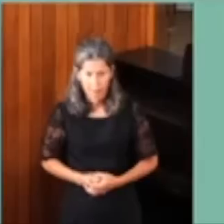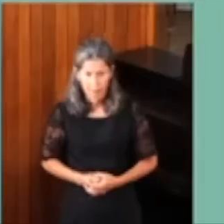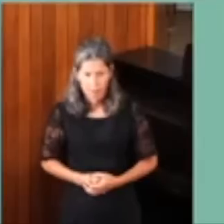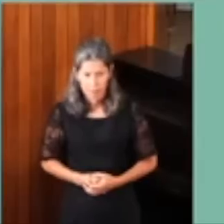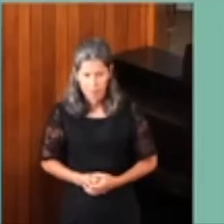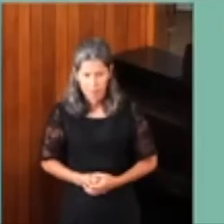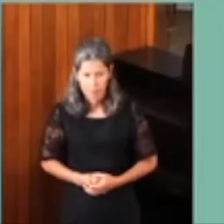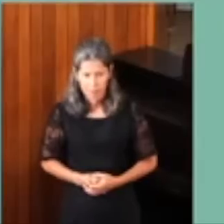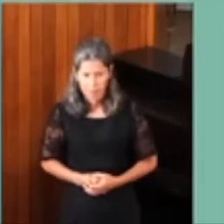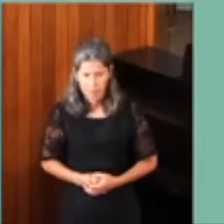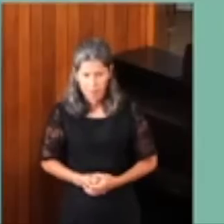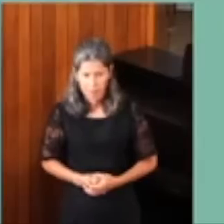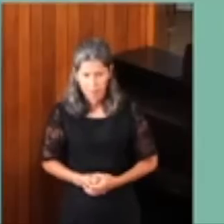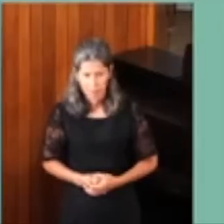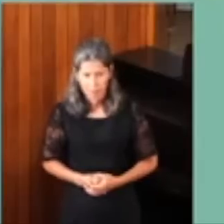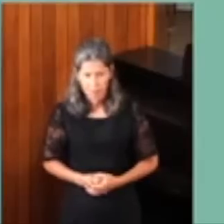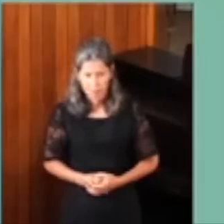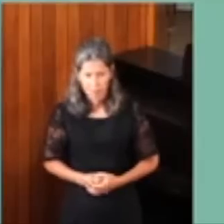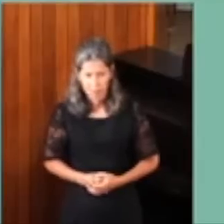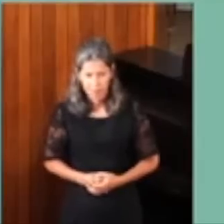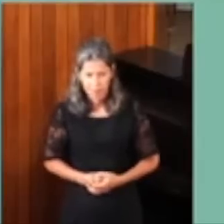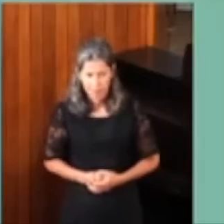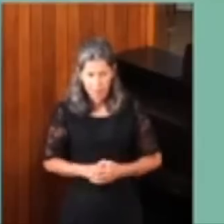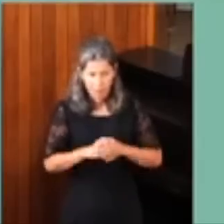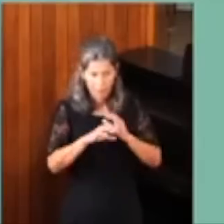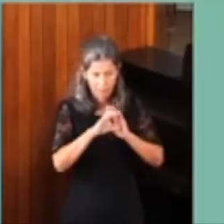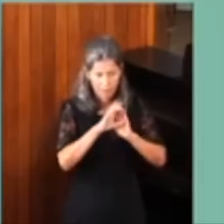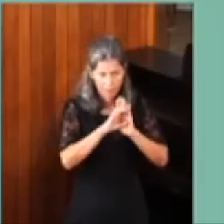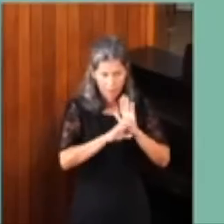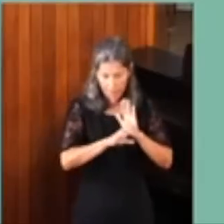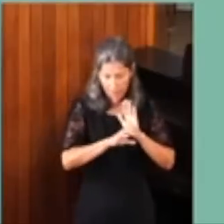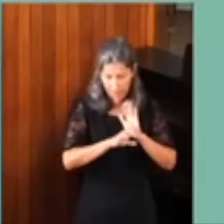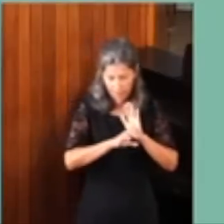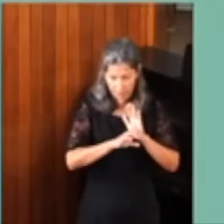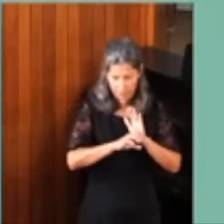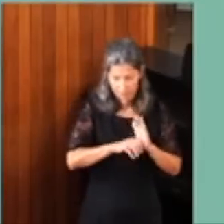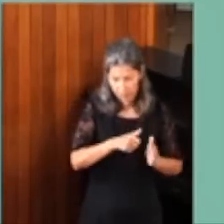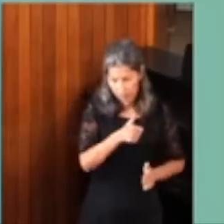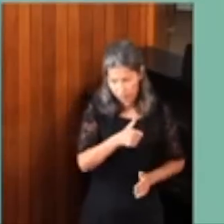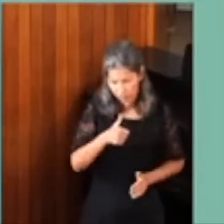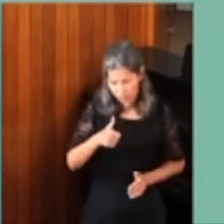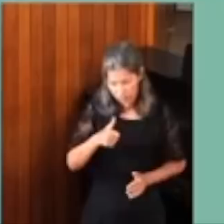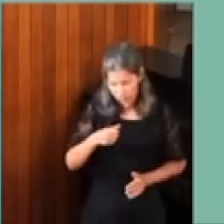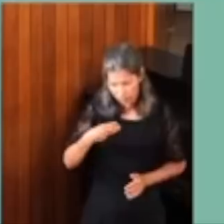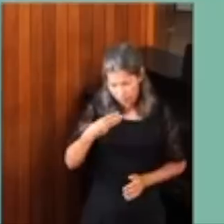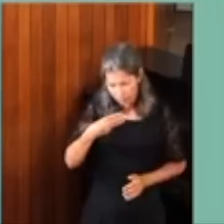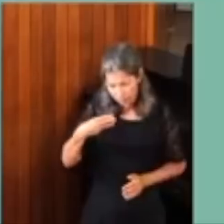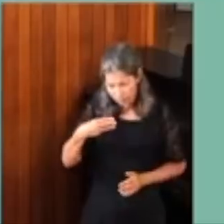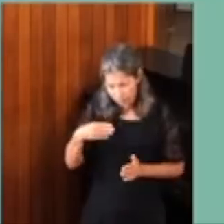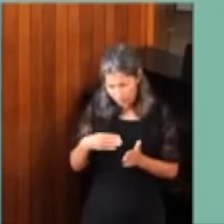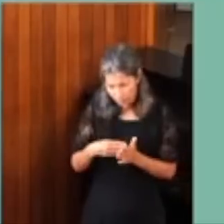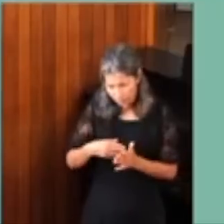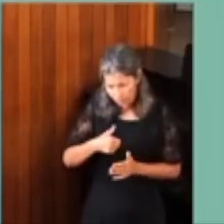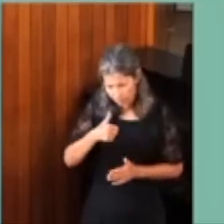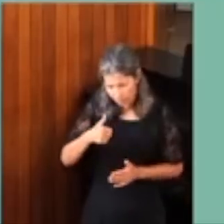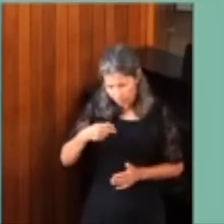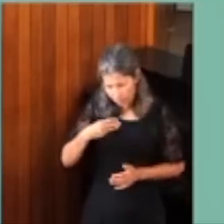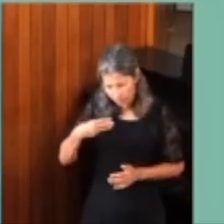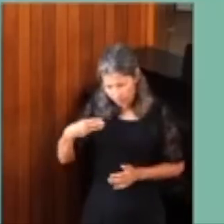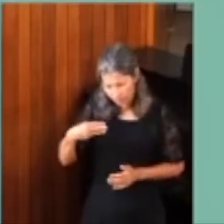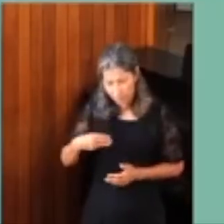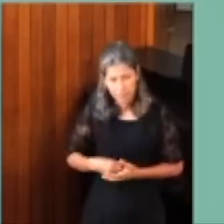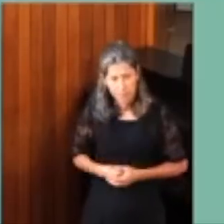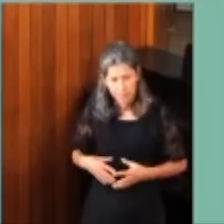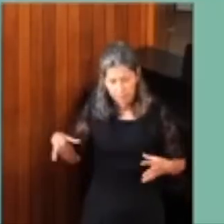Aí temos o capítulo 11, né? Capítulo 11, versos 3 a 13, eu vou resumir para vocês. Pode ser?